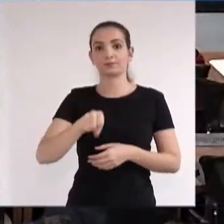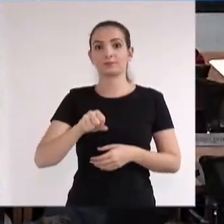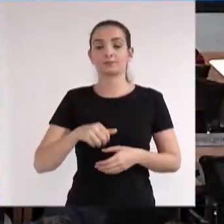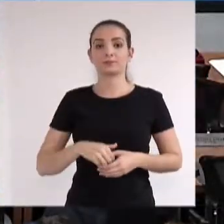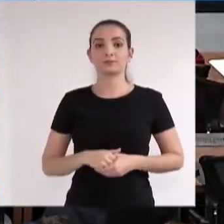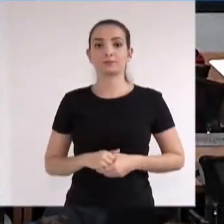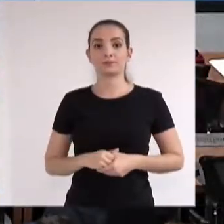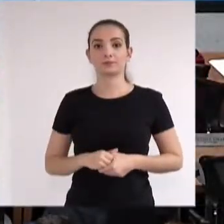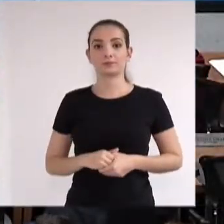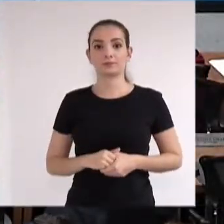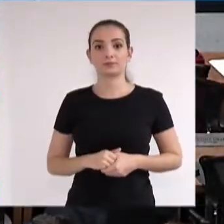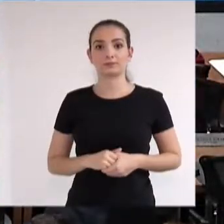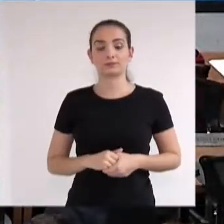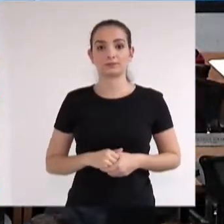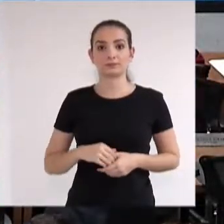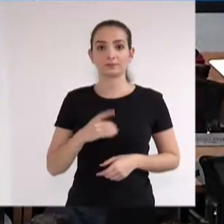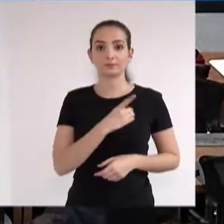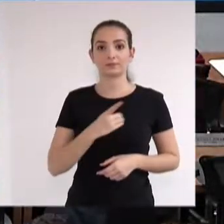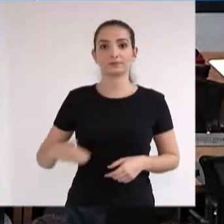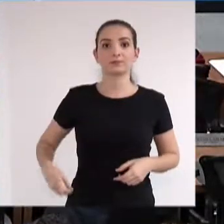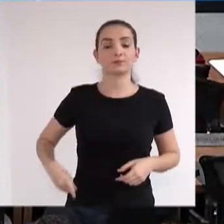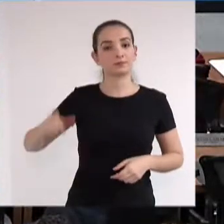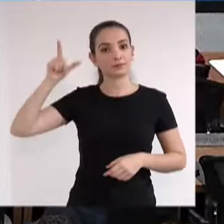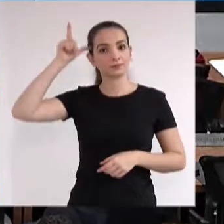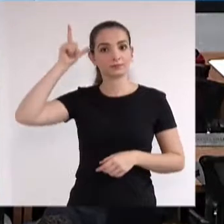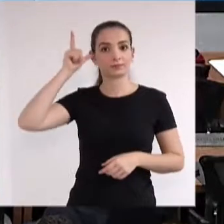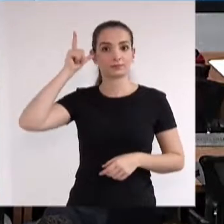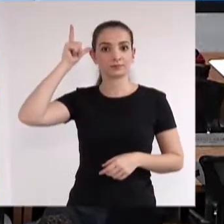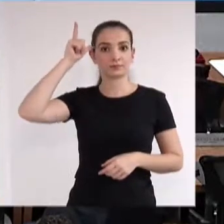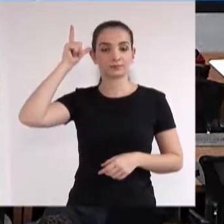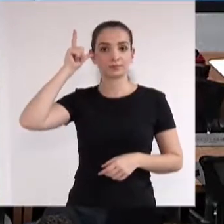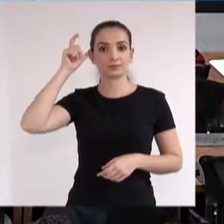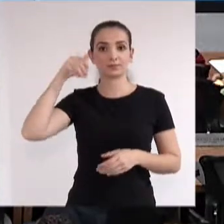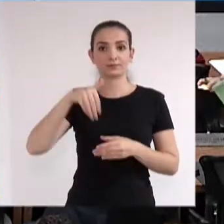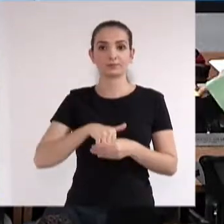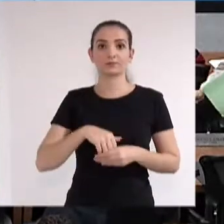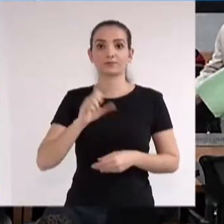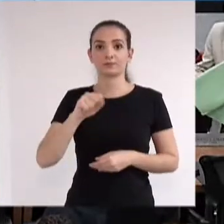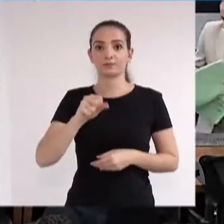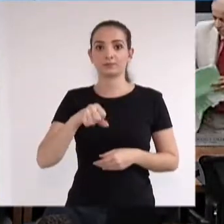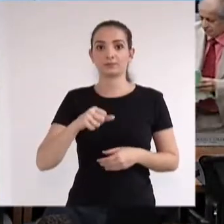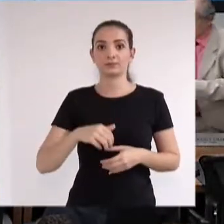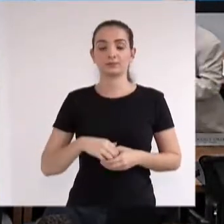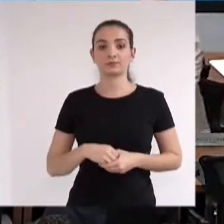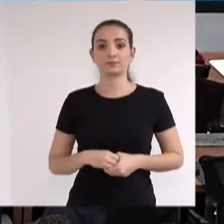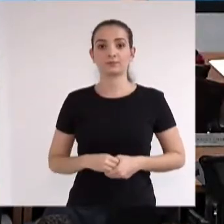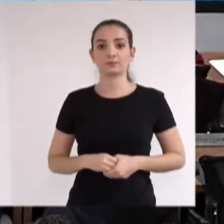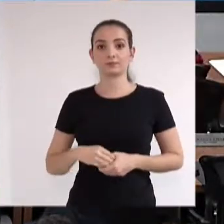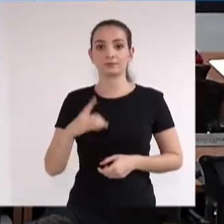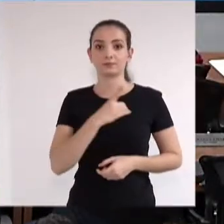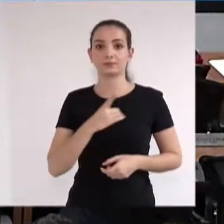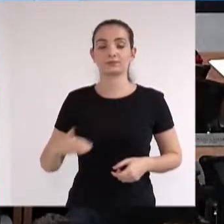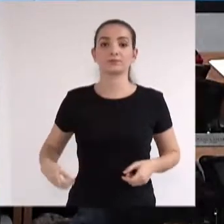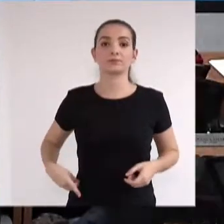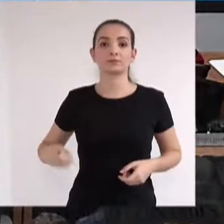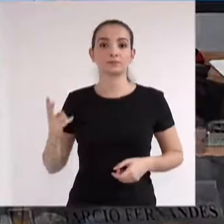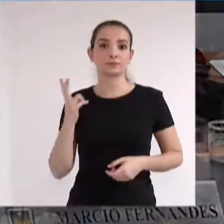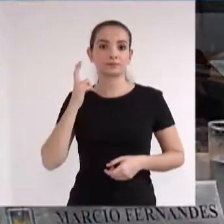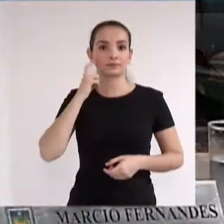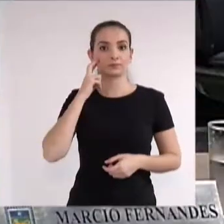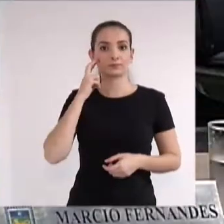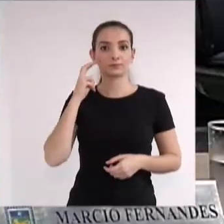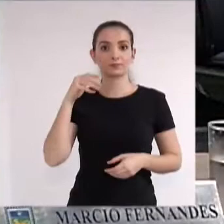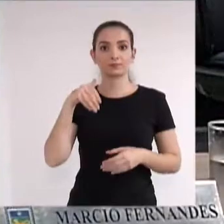vota sim. Deputado Lídio Lopes. Deputado Lídio Lopes, vota sim. Deputado Márcio